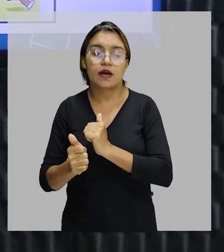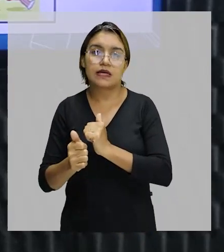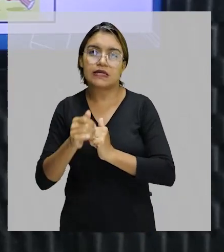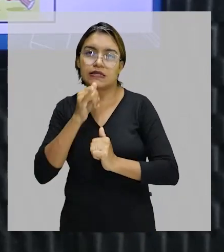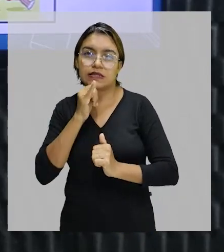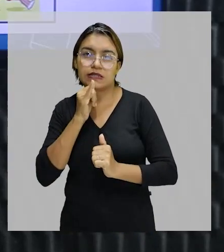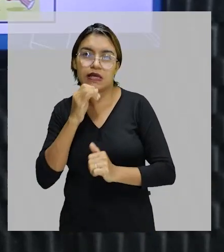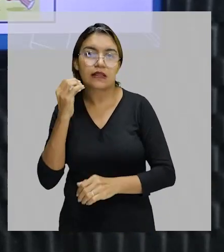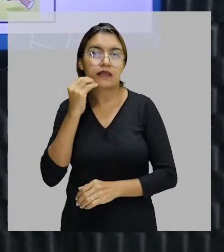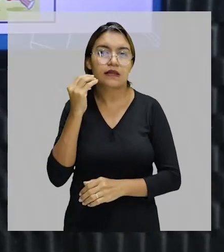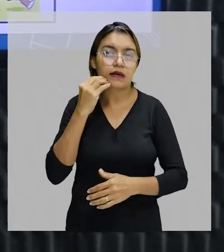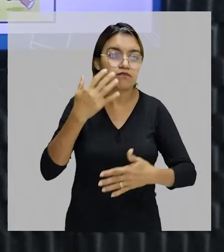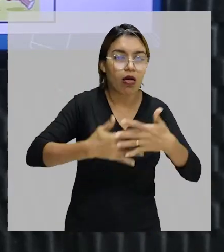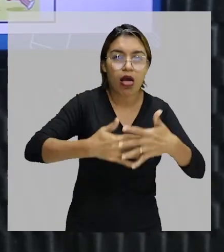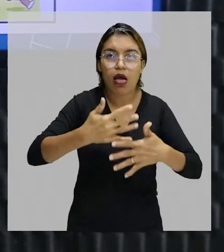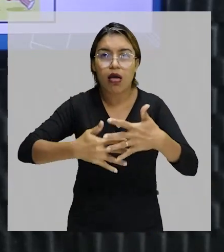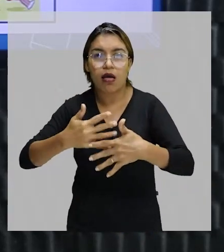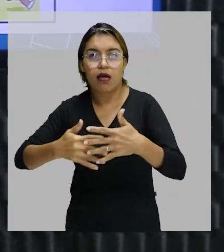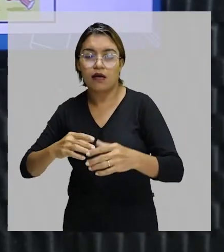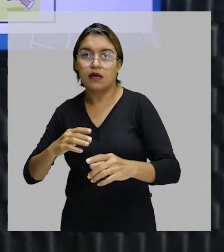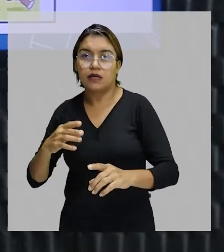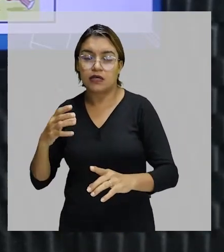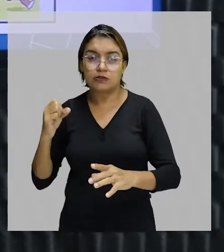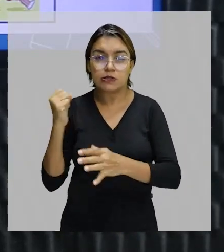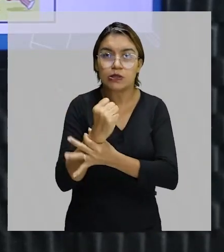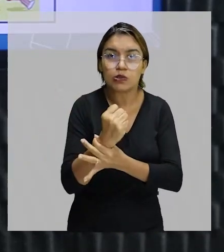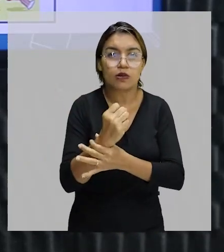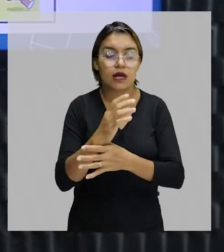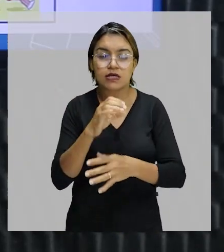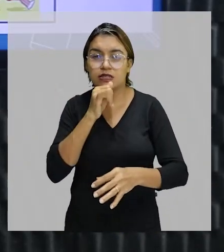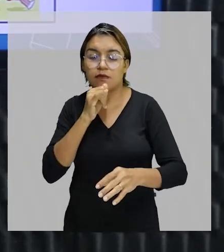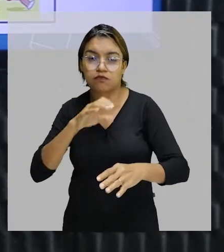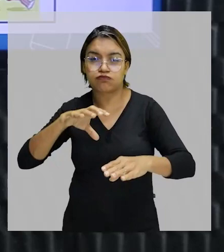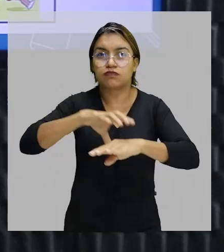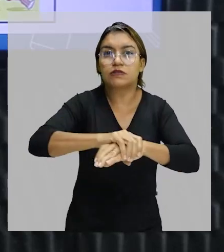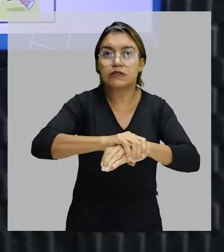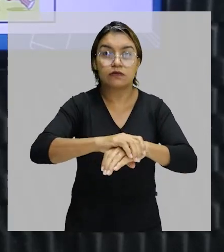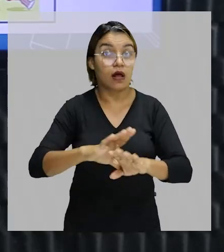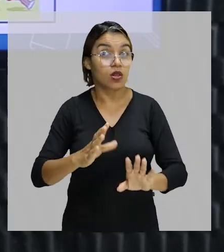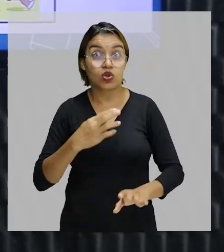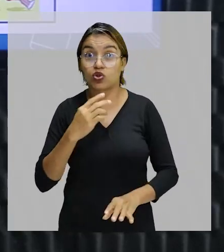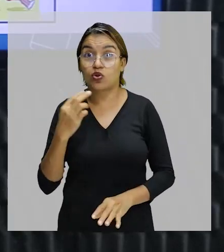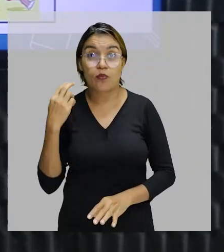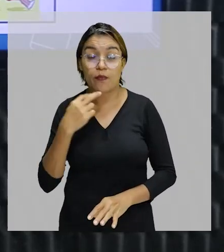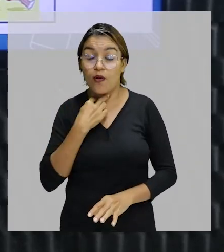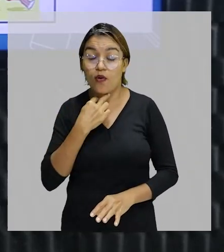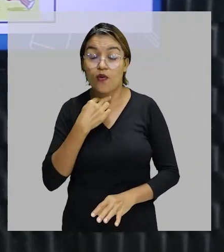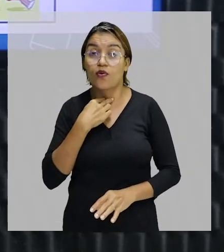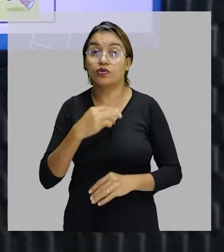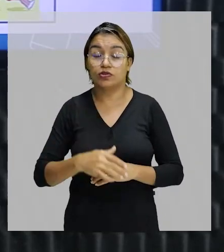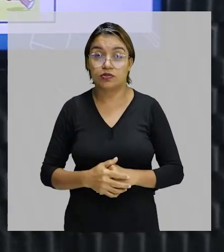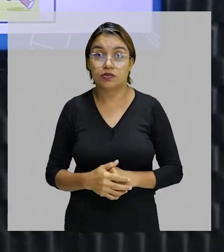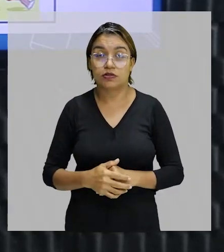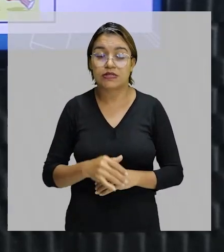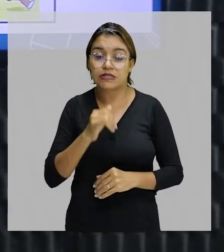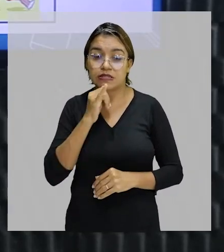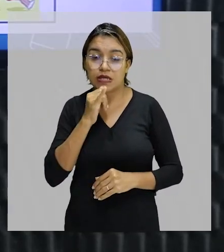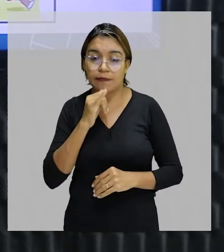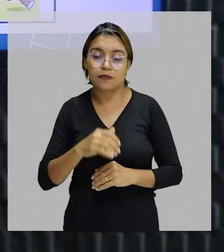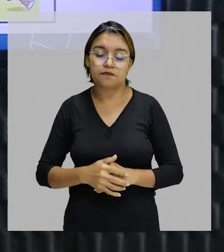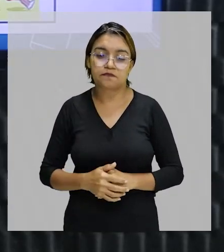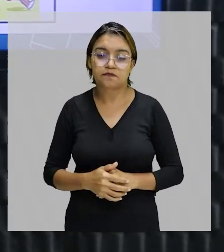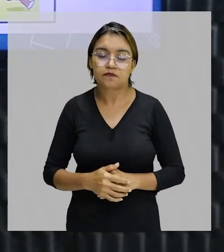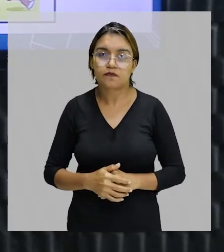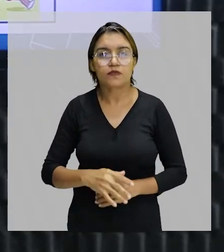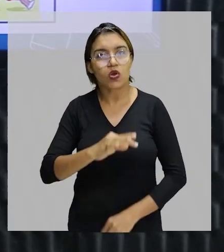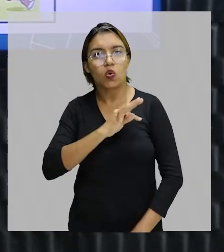não pode tentar atrapalhar, ele não pode segurar, ele não pode receber nenhum tipo de suprimento de ninguém. De repente